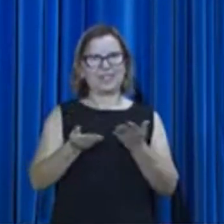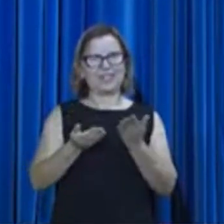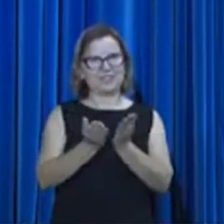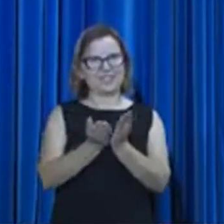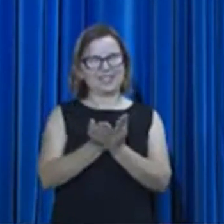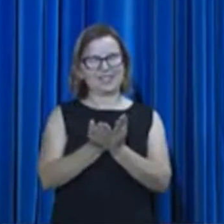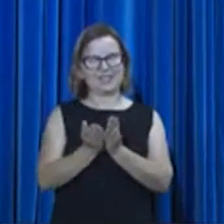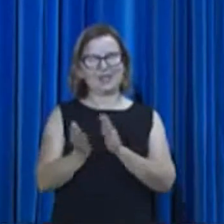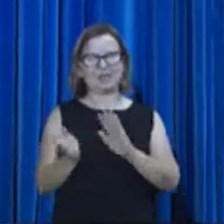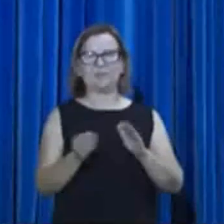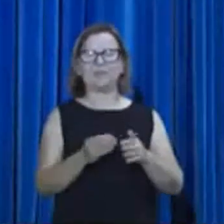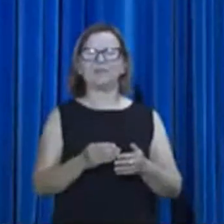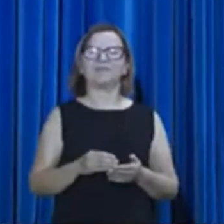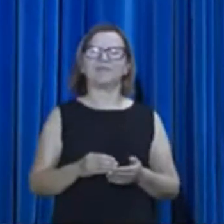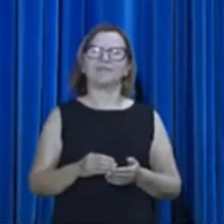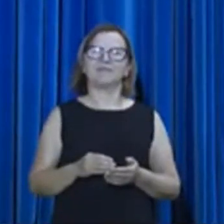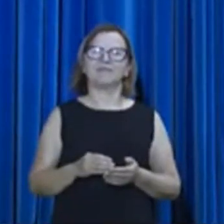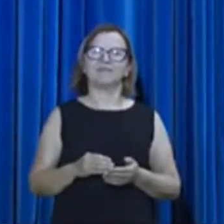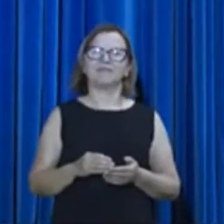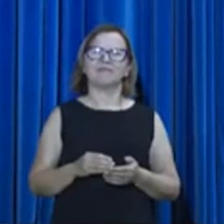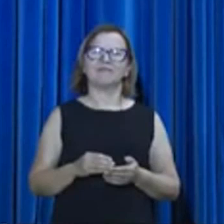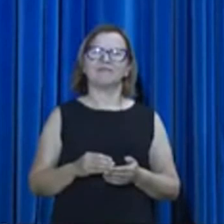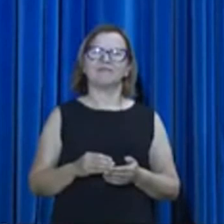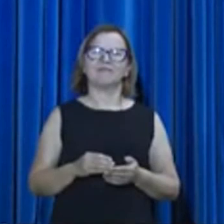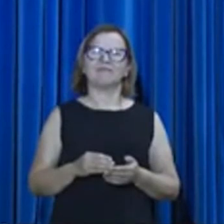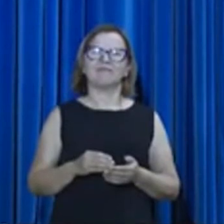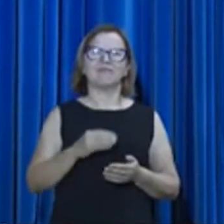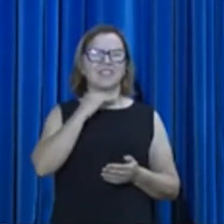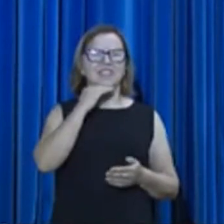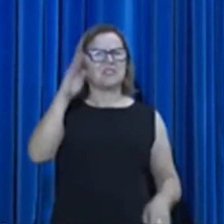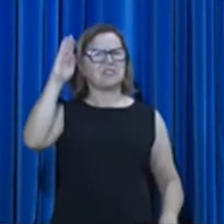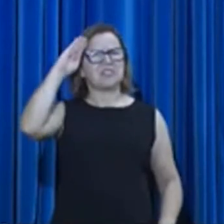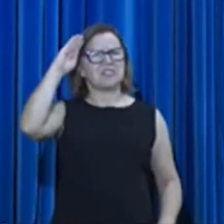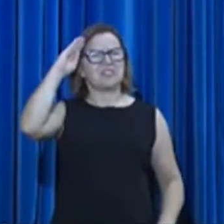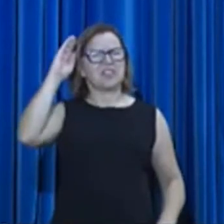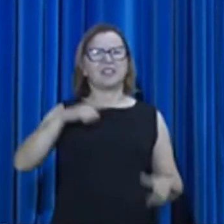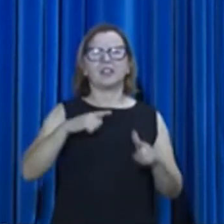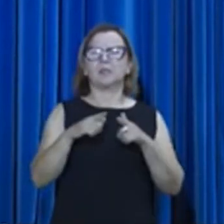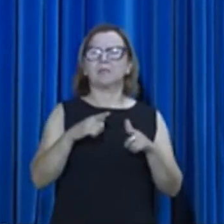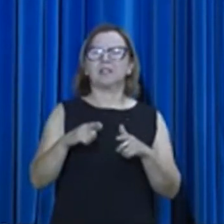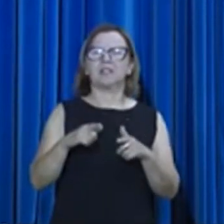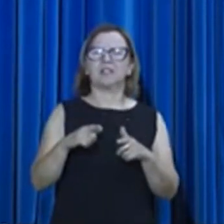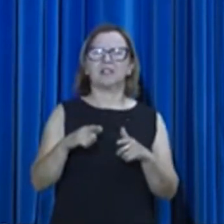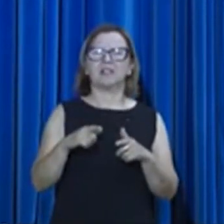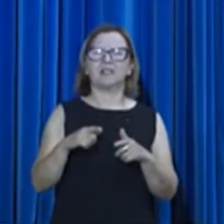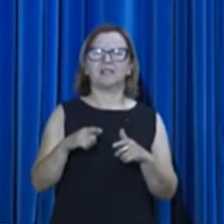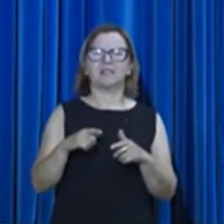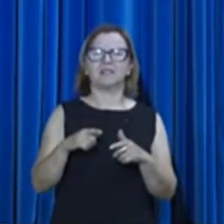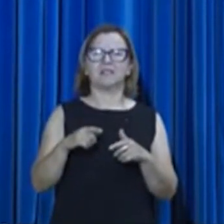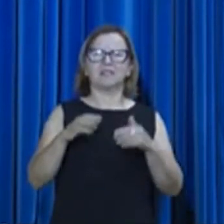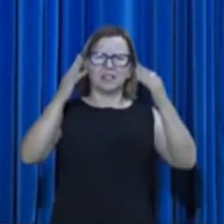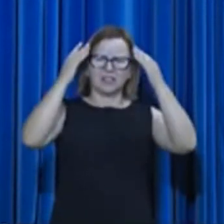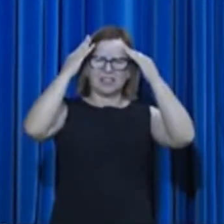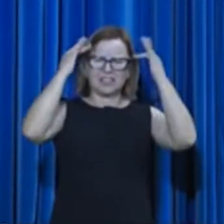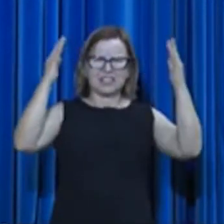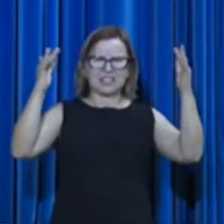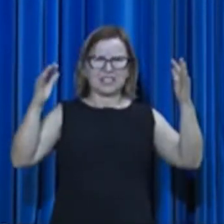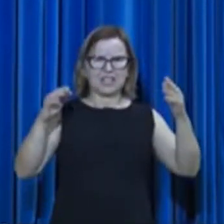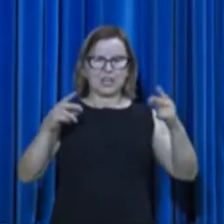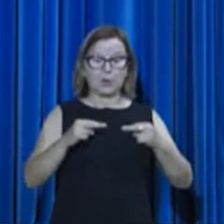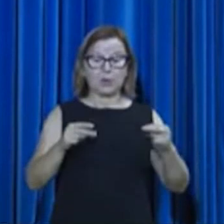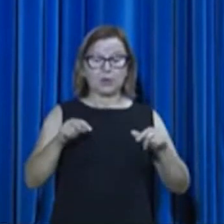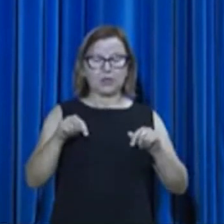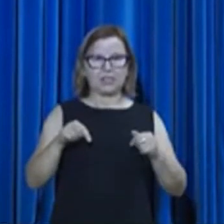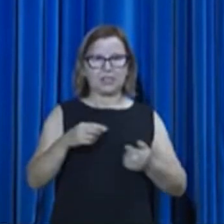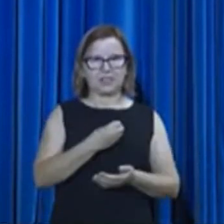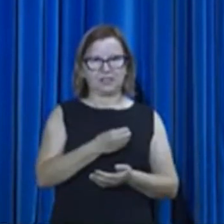2,4. Nenhum soldado em serviço se envolve em negócios desta vida, porque o